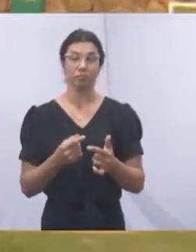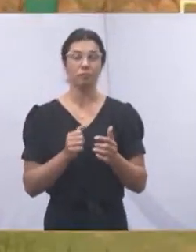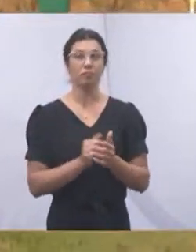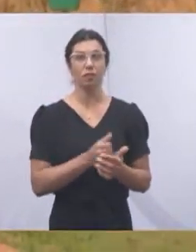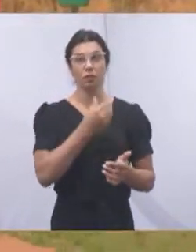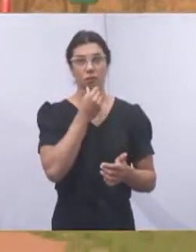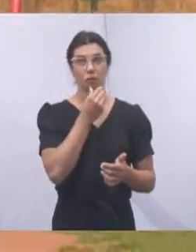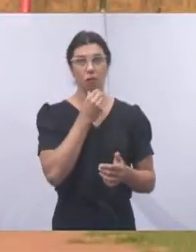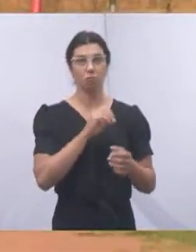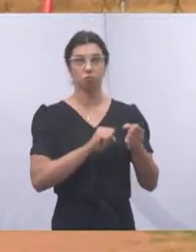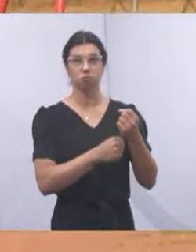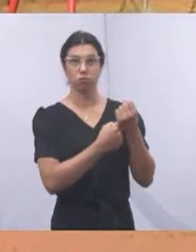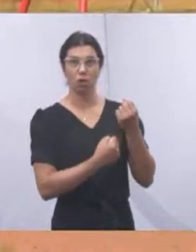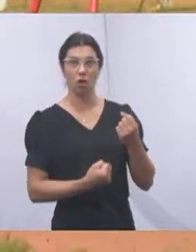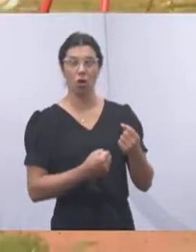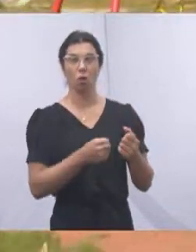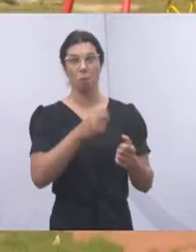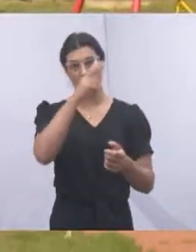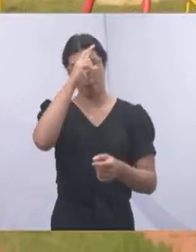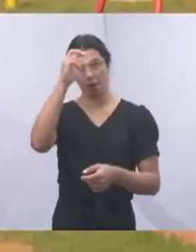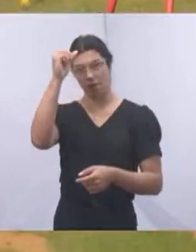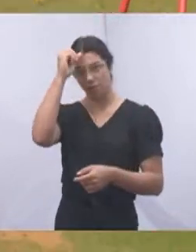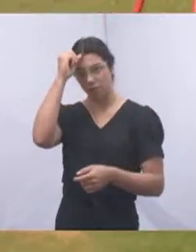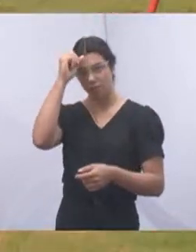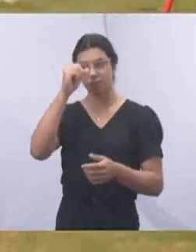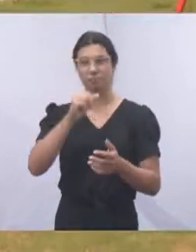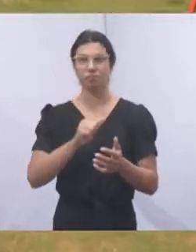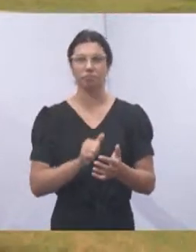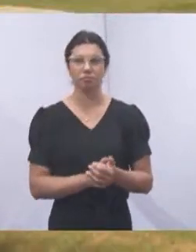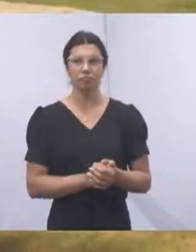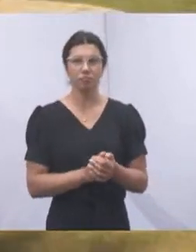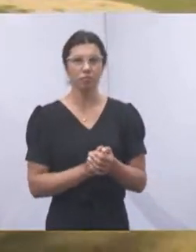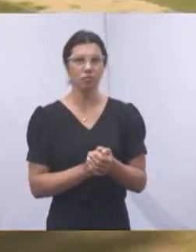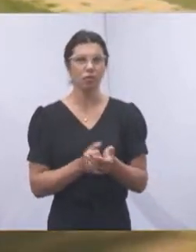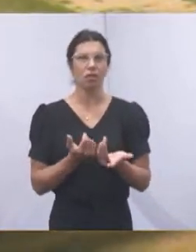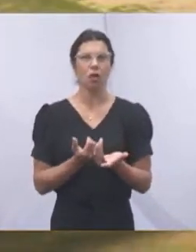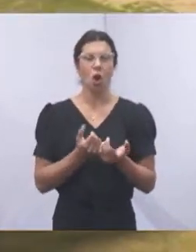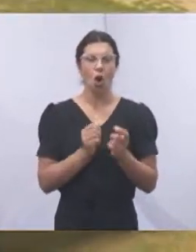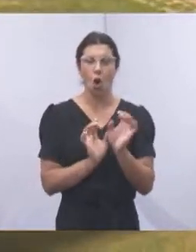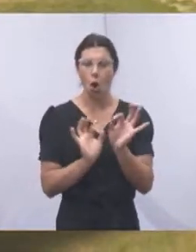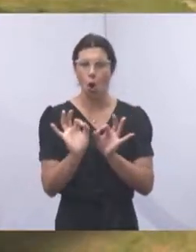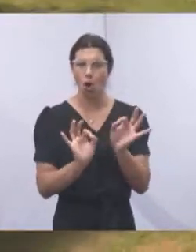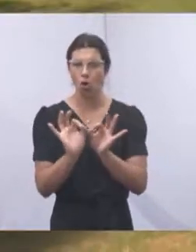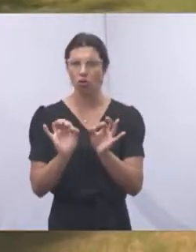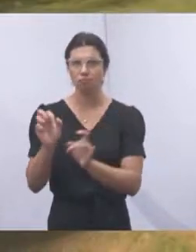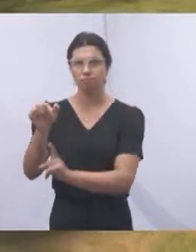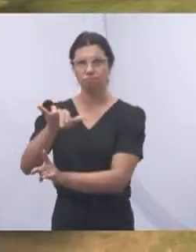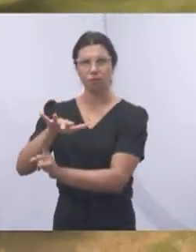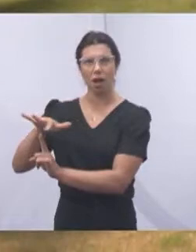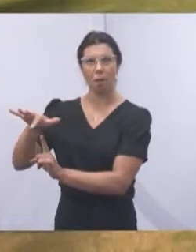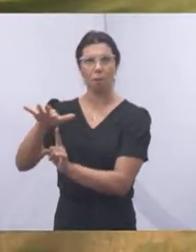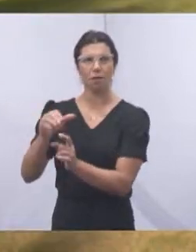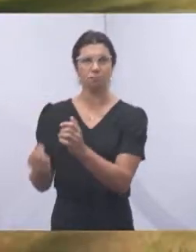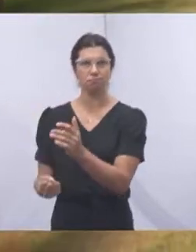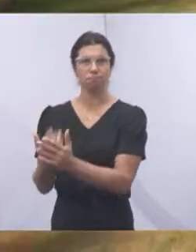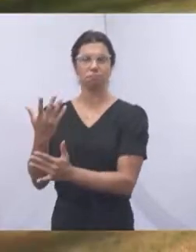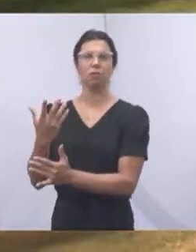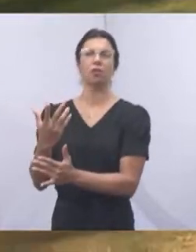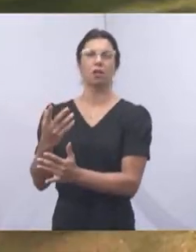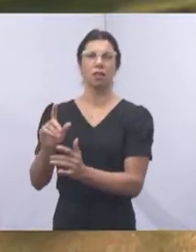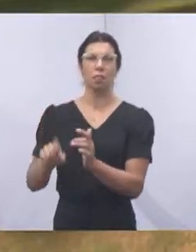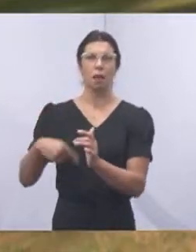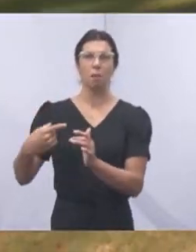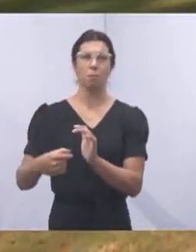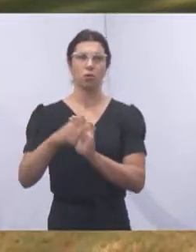São Silvestre, que também é genro de Roberto, coordenar os trabalhos para que a praça fosse montada, após